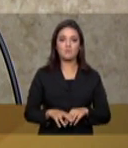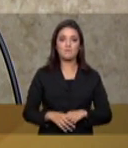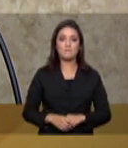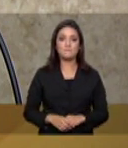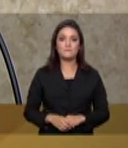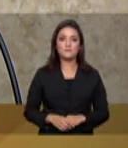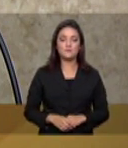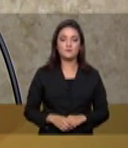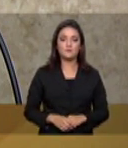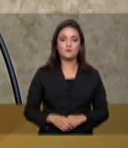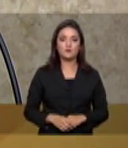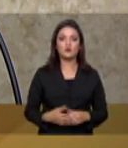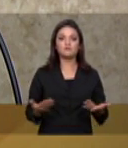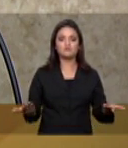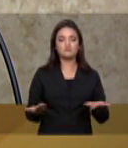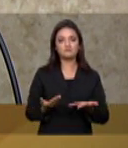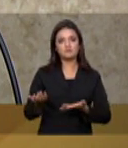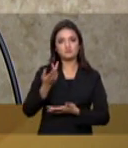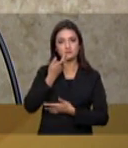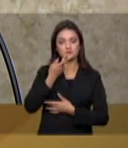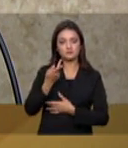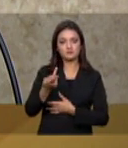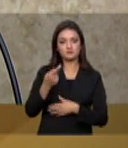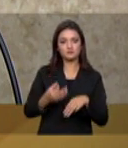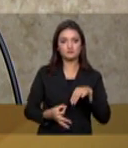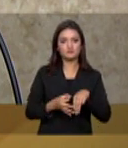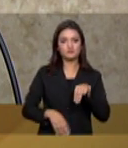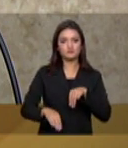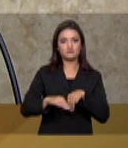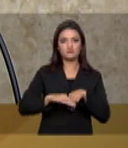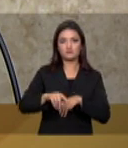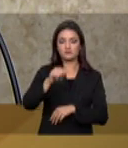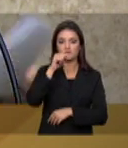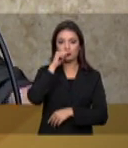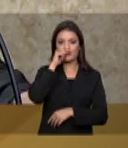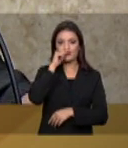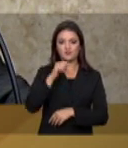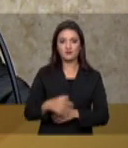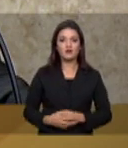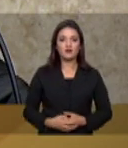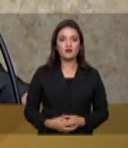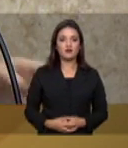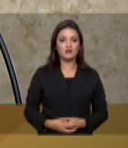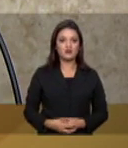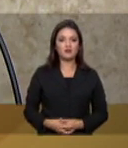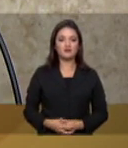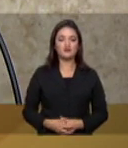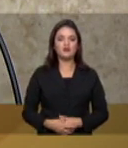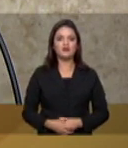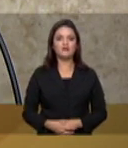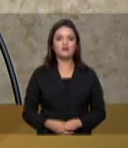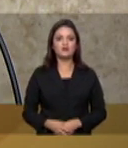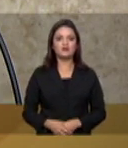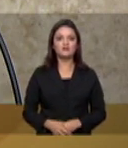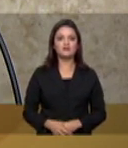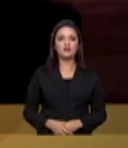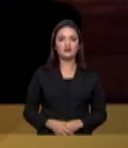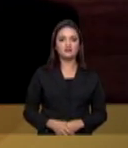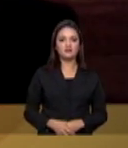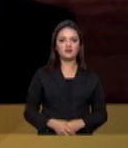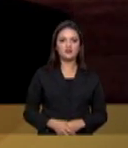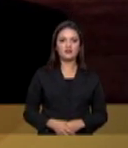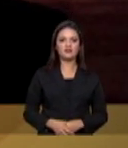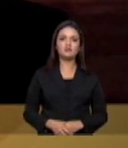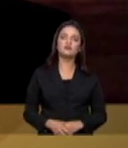voto eu posso da palavra sua excelência o ministro essa aqui é muito